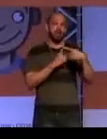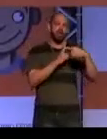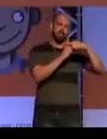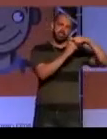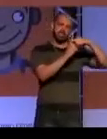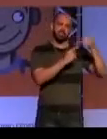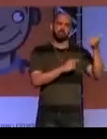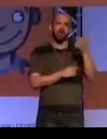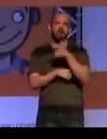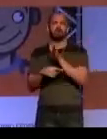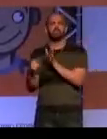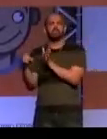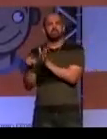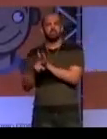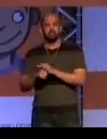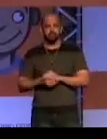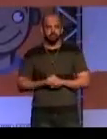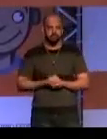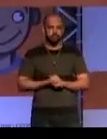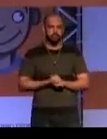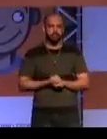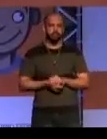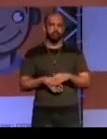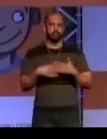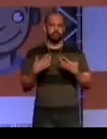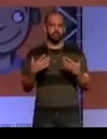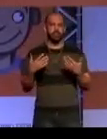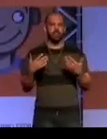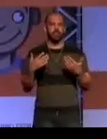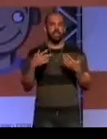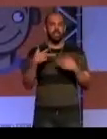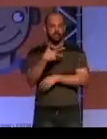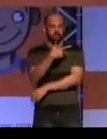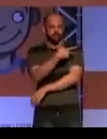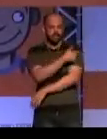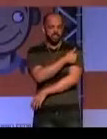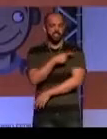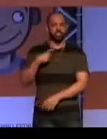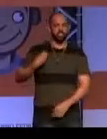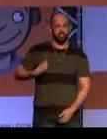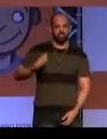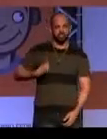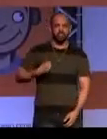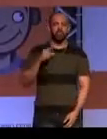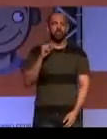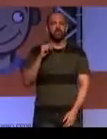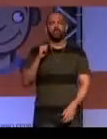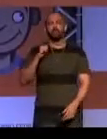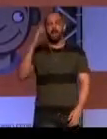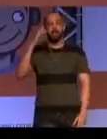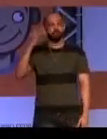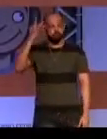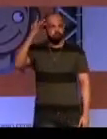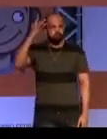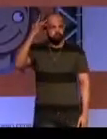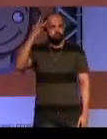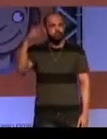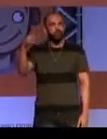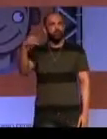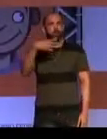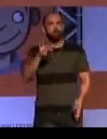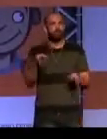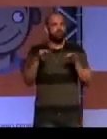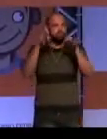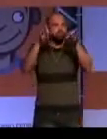que essas reações. As vacinas disponibilizadas no PNI são as mais modernas, são